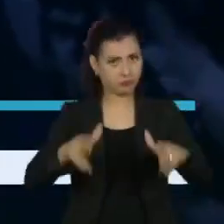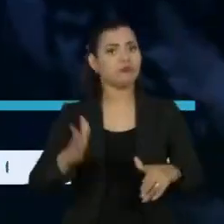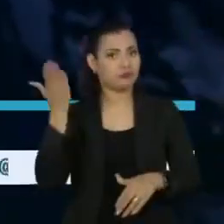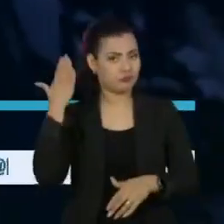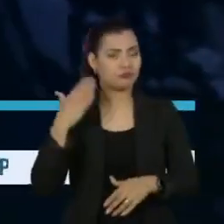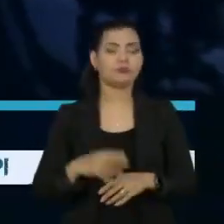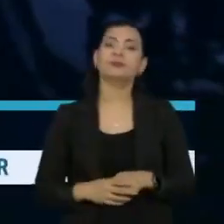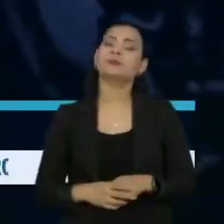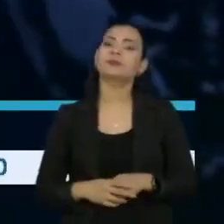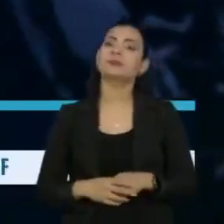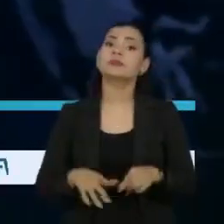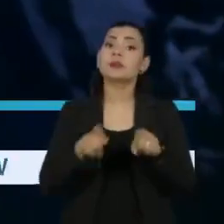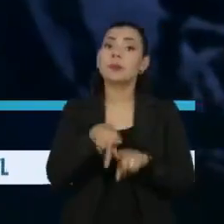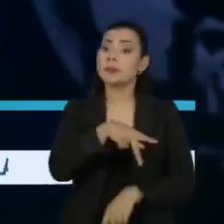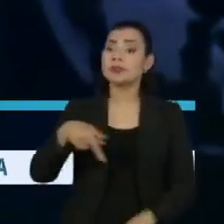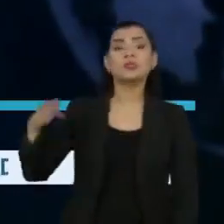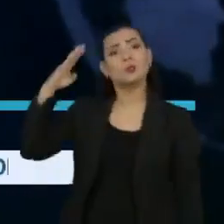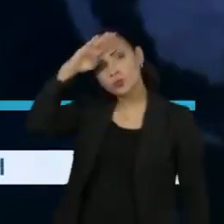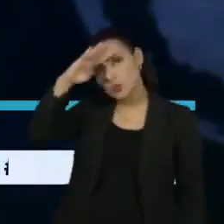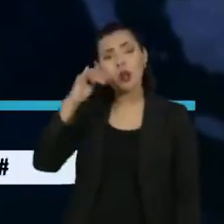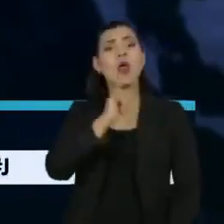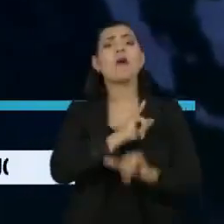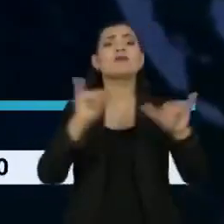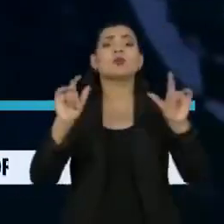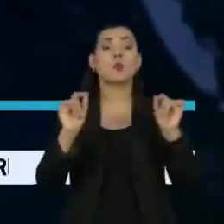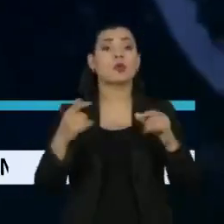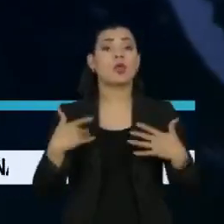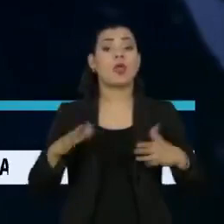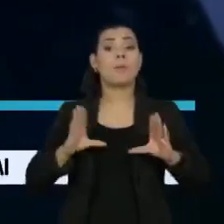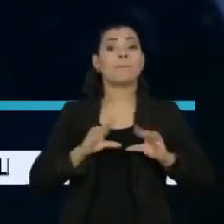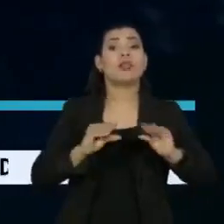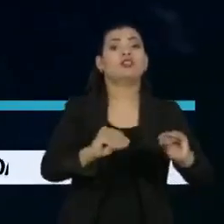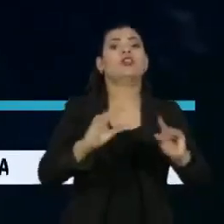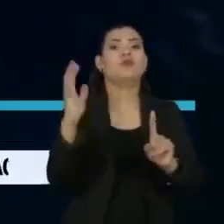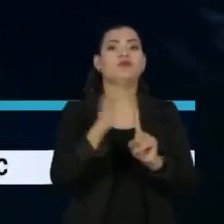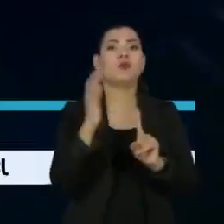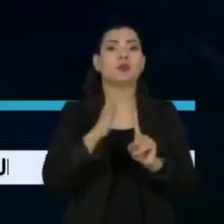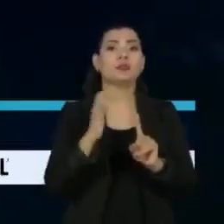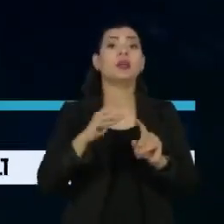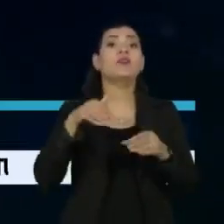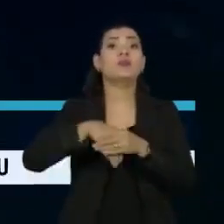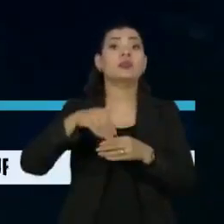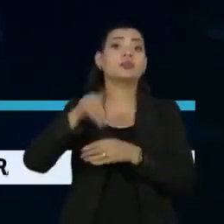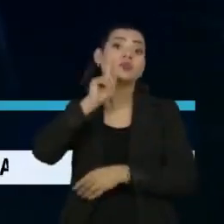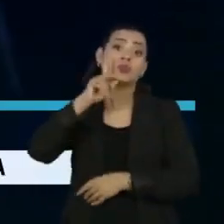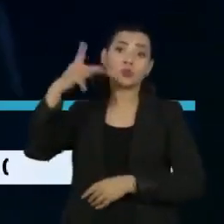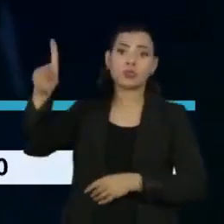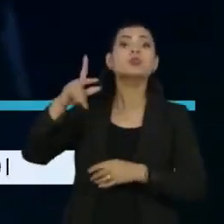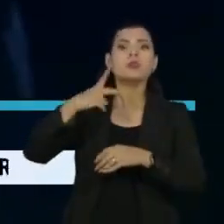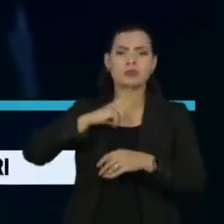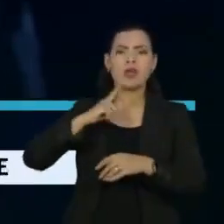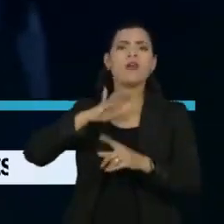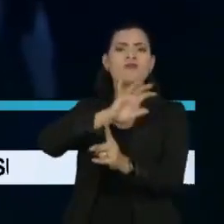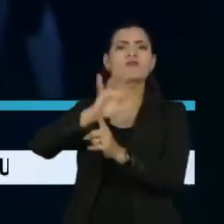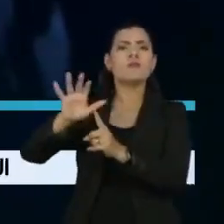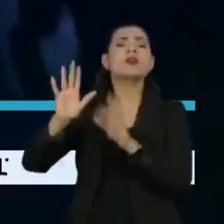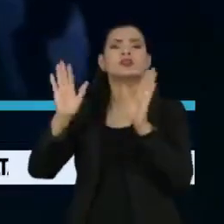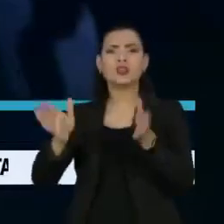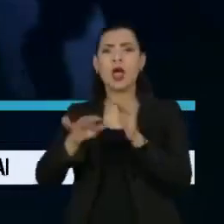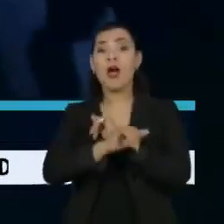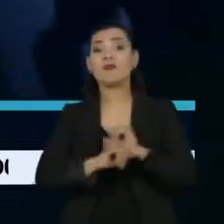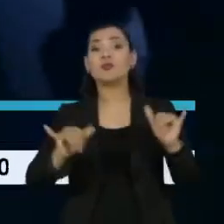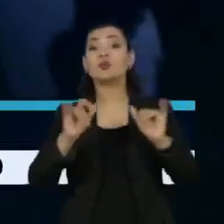O presidente Jair Bolsonaro falou hoje sobre possível risco de interferência externa nas eleições dos Estados Unidos. Ele já declarou em